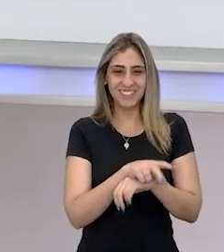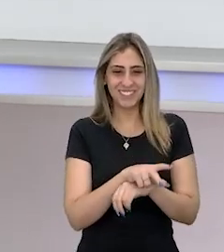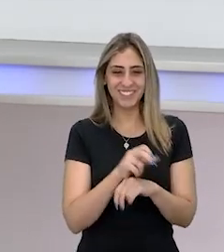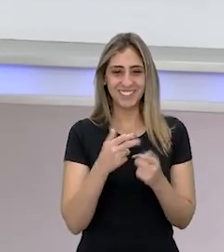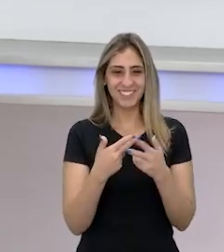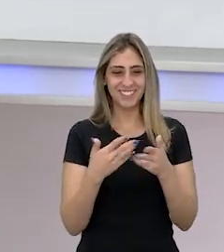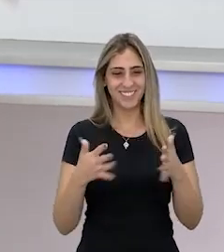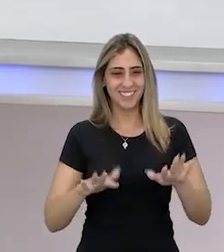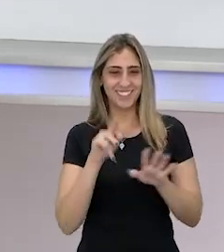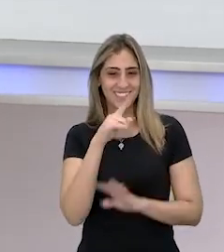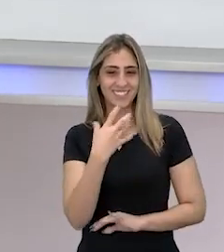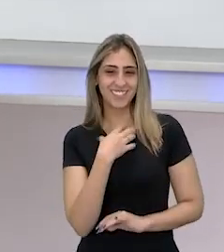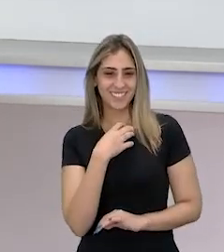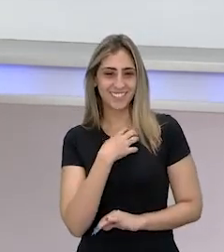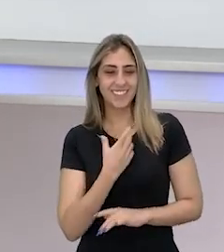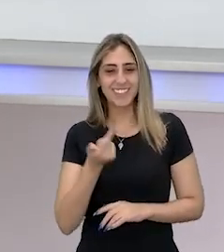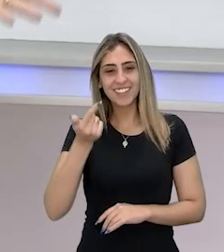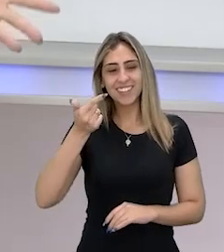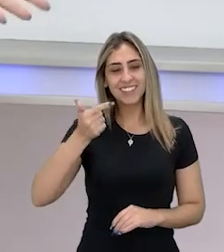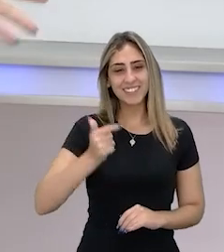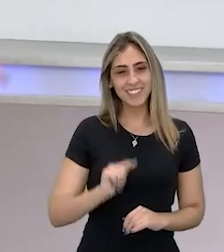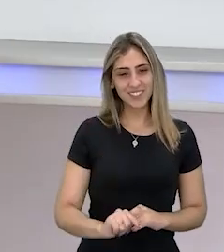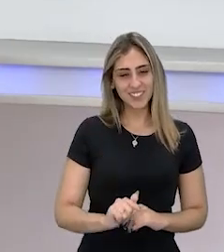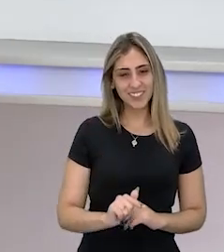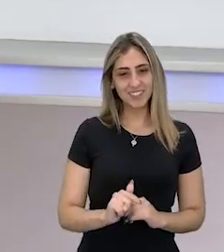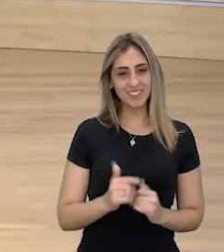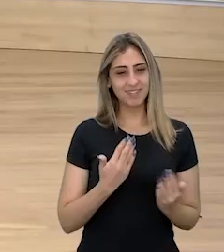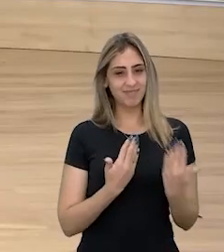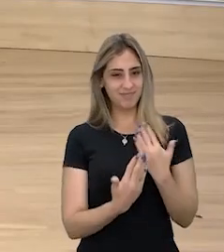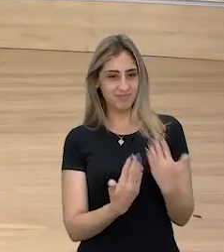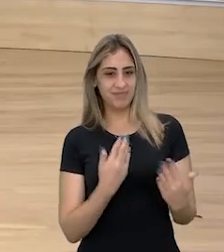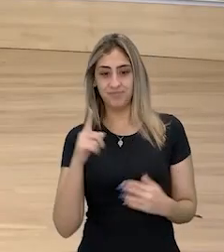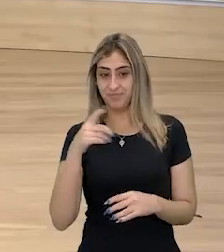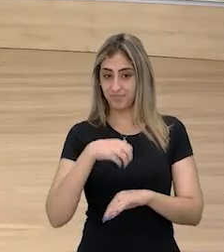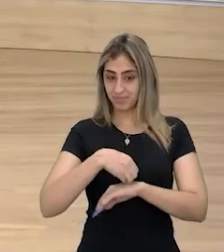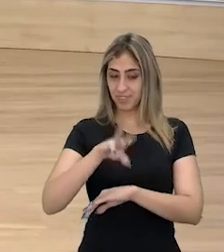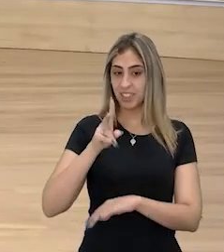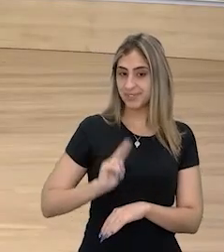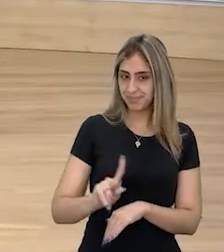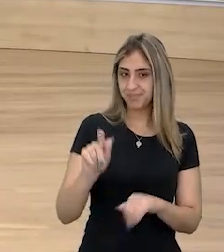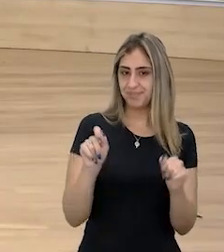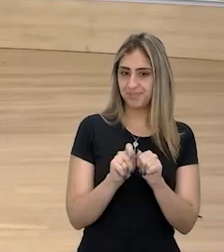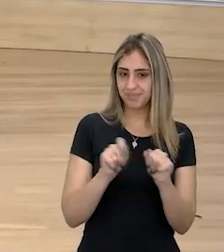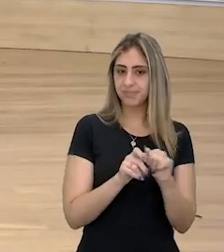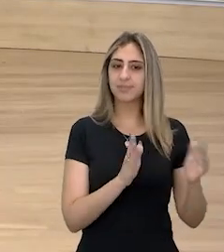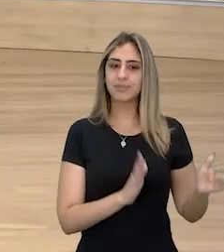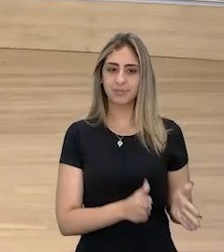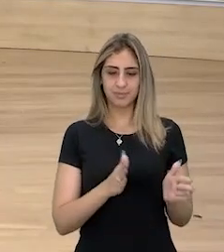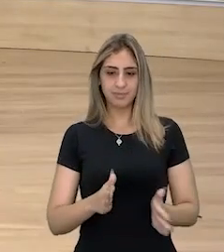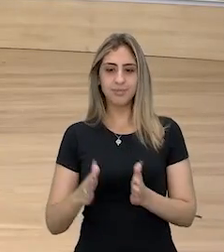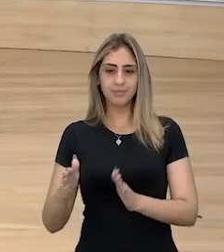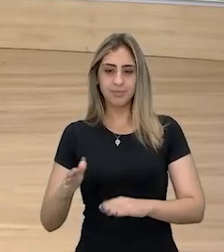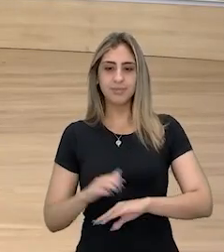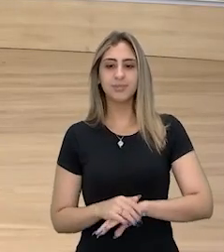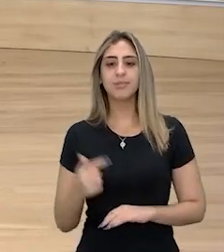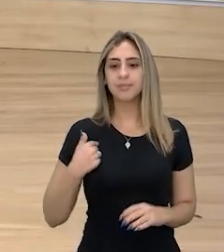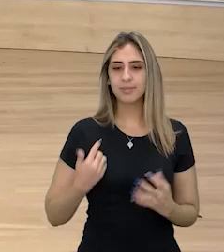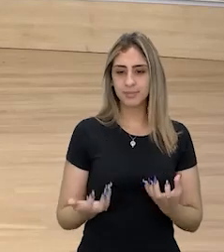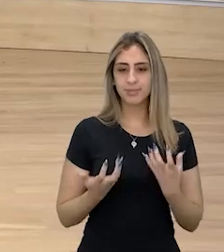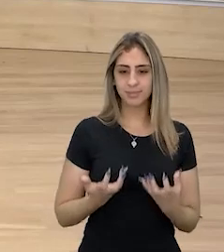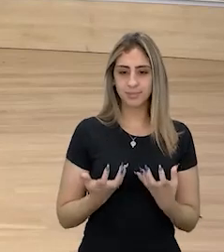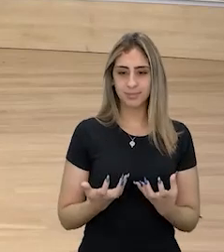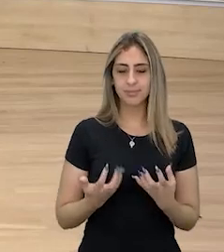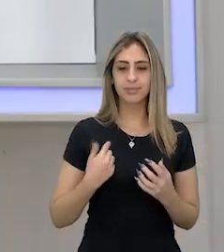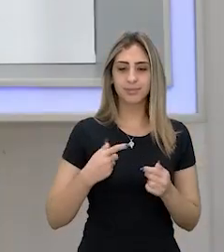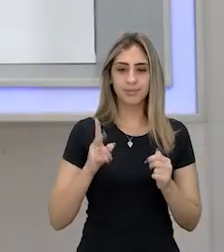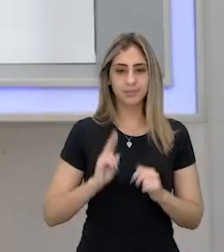da sequência. Então, quanto mais se ensaia... E uma dica é sempre fazer por partes, né? Tá. Que nem assim, eu quero... Vou